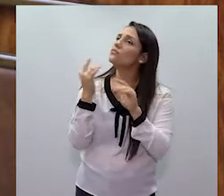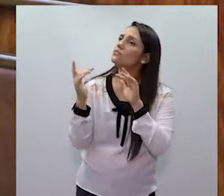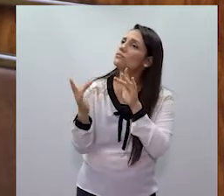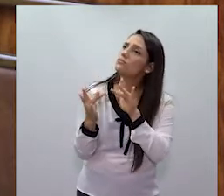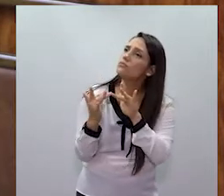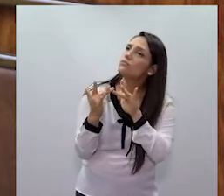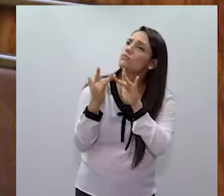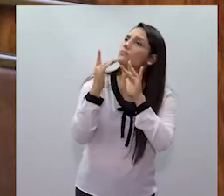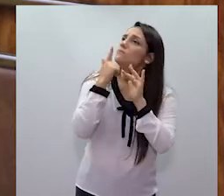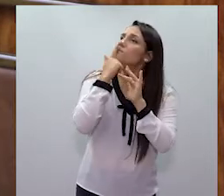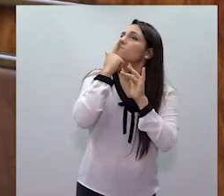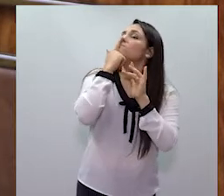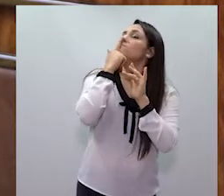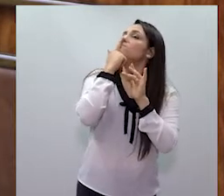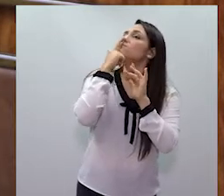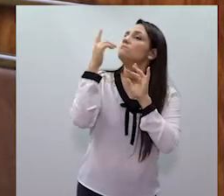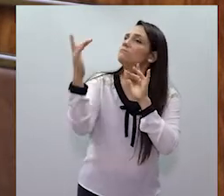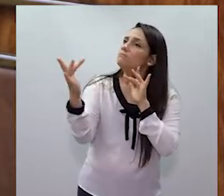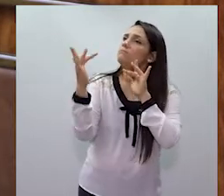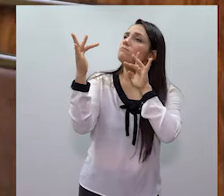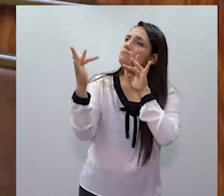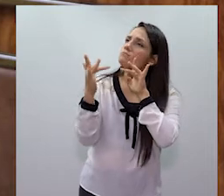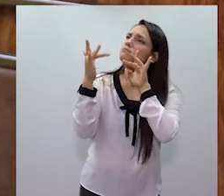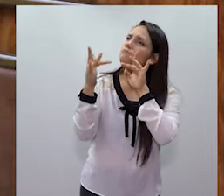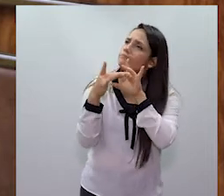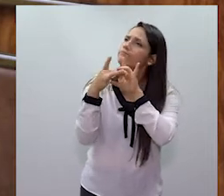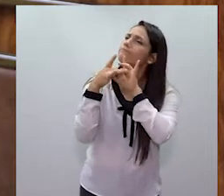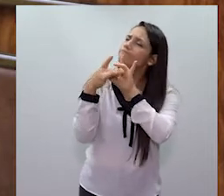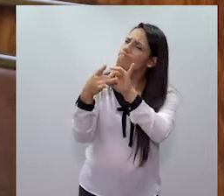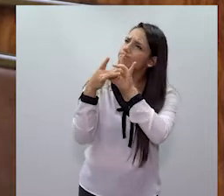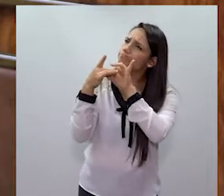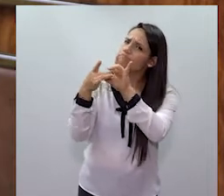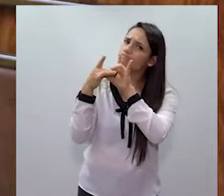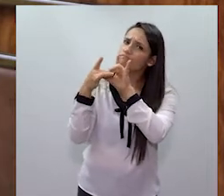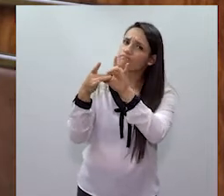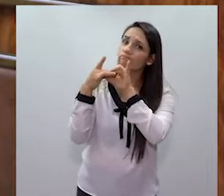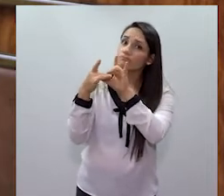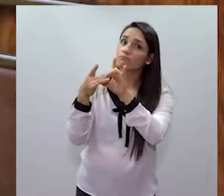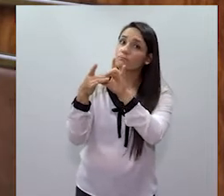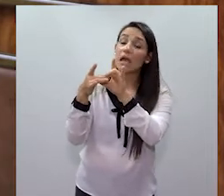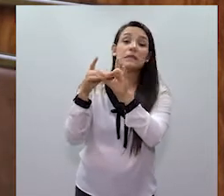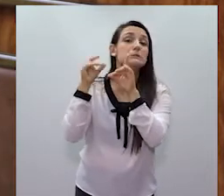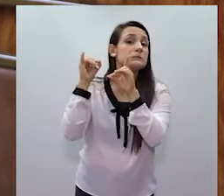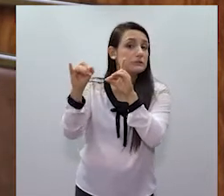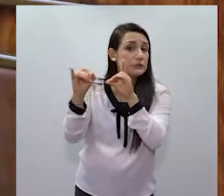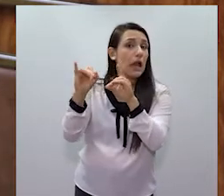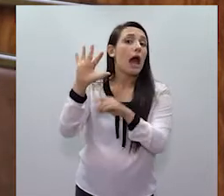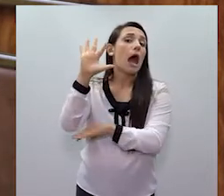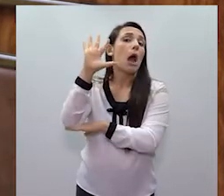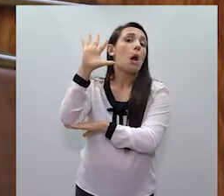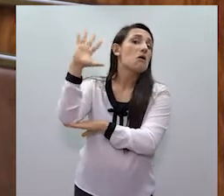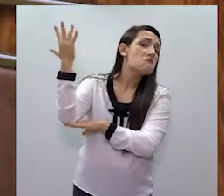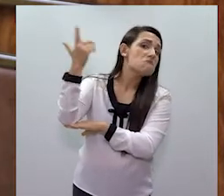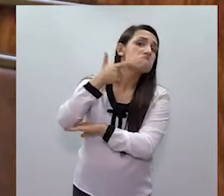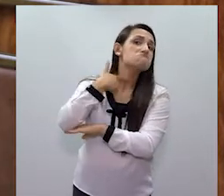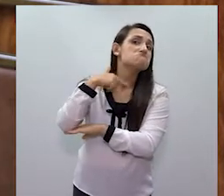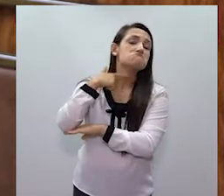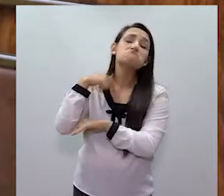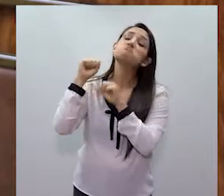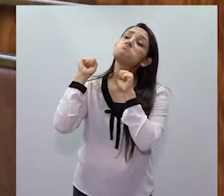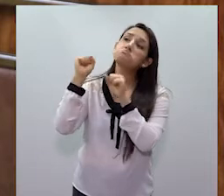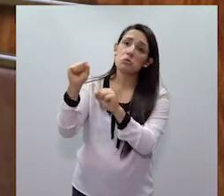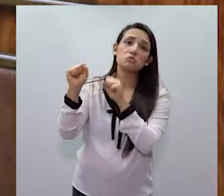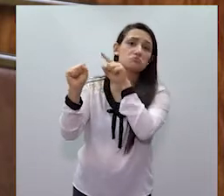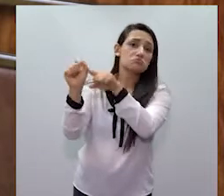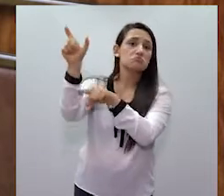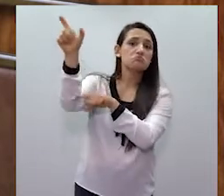construa com ela vínculos afetivos e, eventualmente, embora não seja esse o propósito direto do programa,